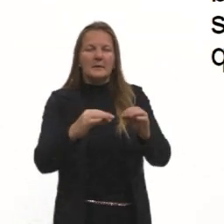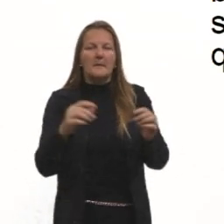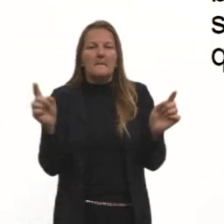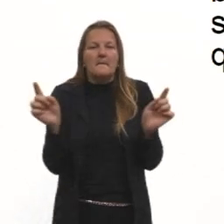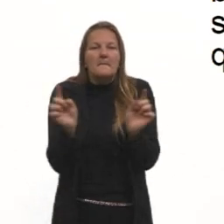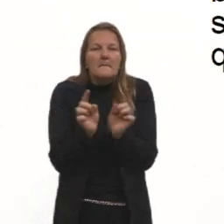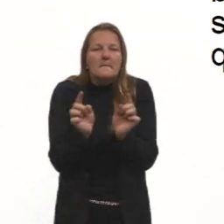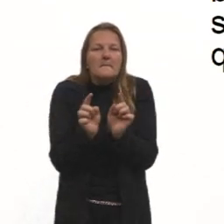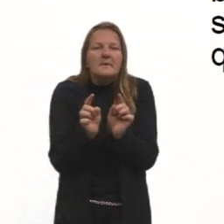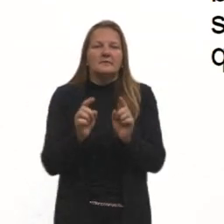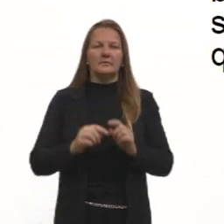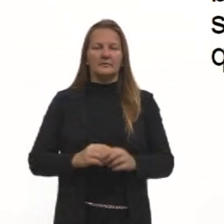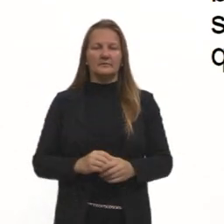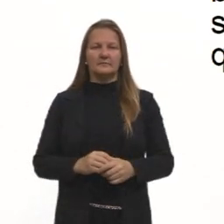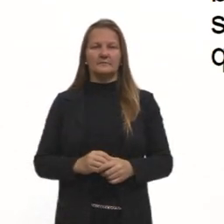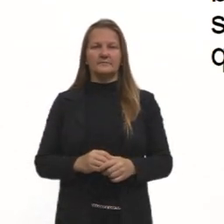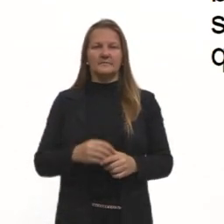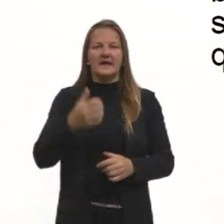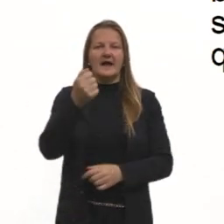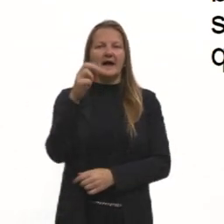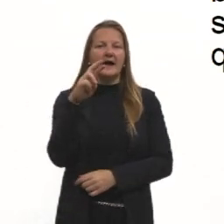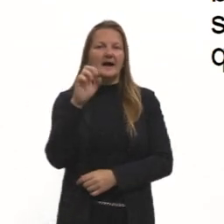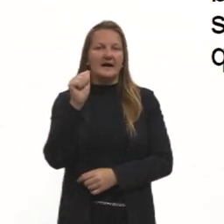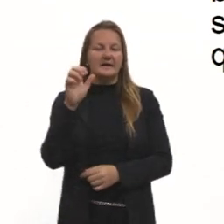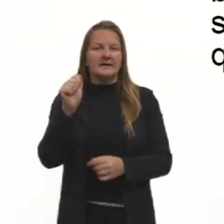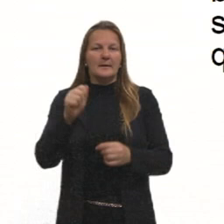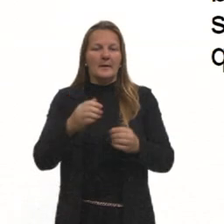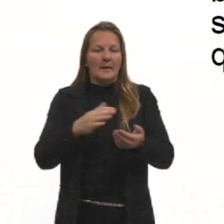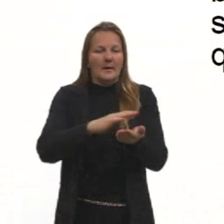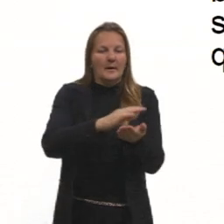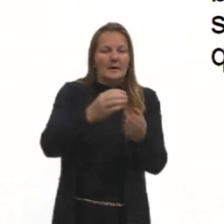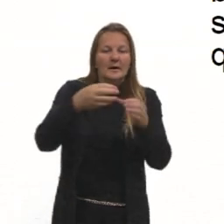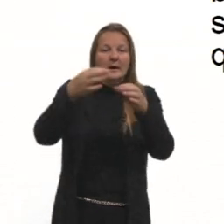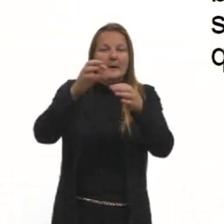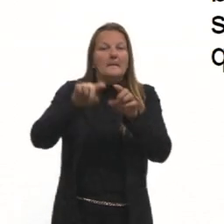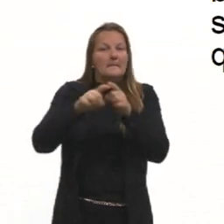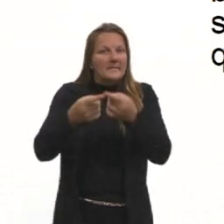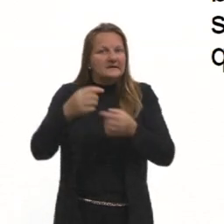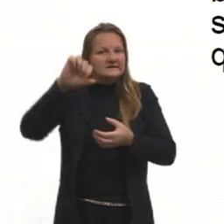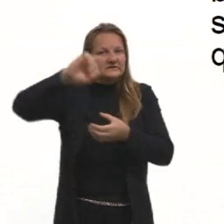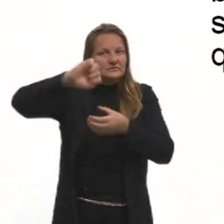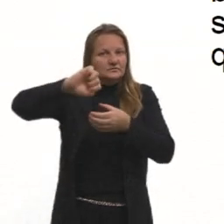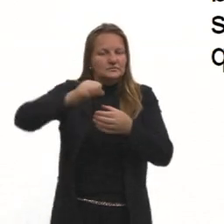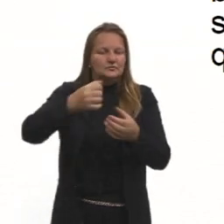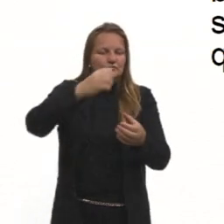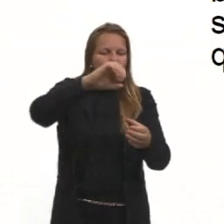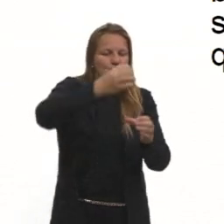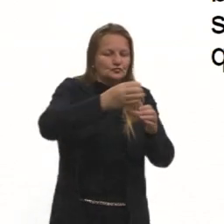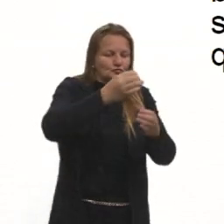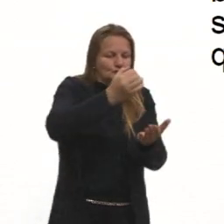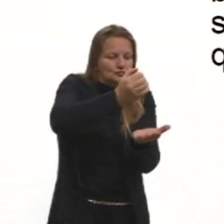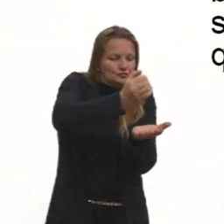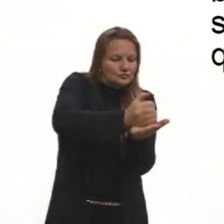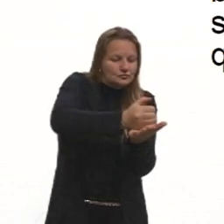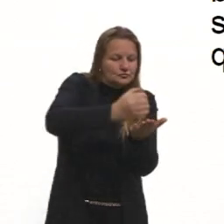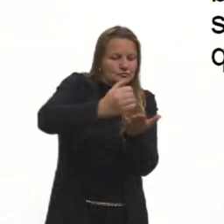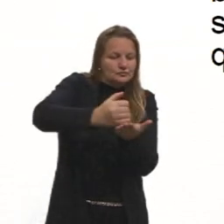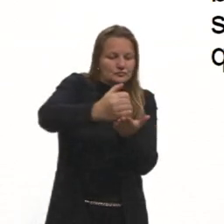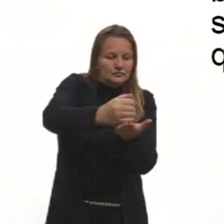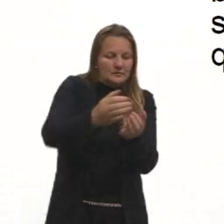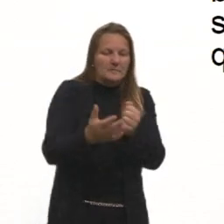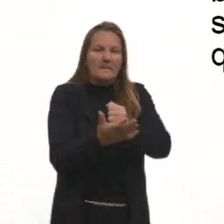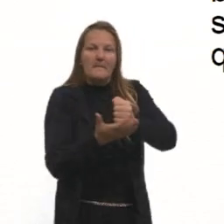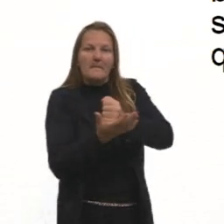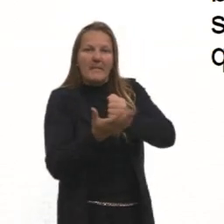desde que a base de cada recipiente ficasse inteiramente sobre o suporte nas figuras